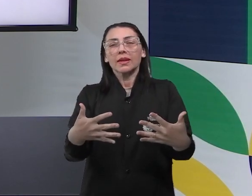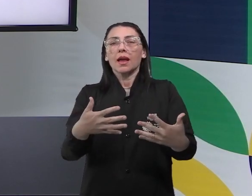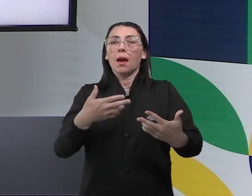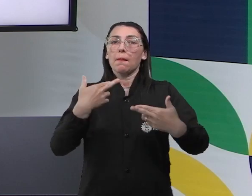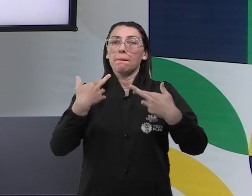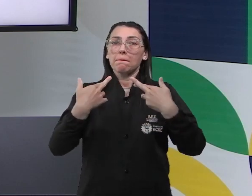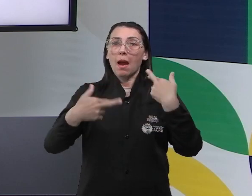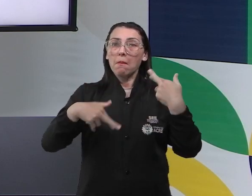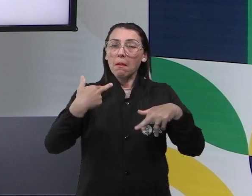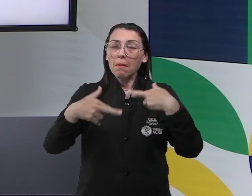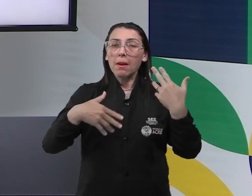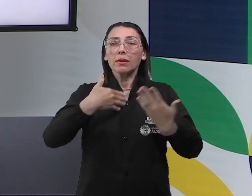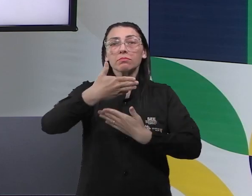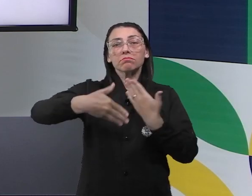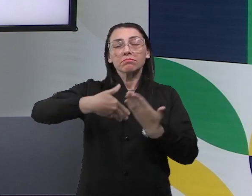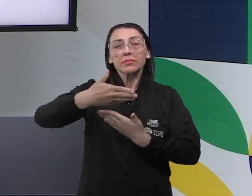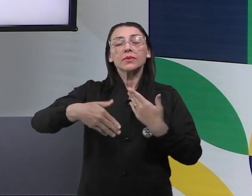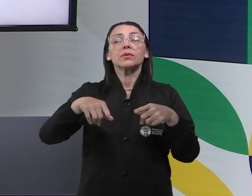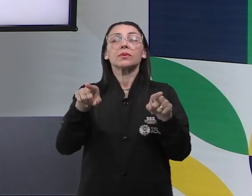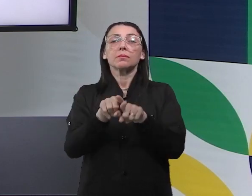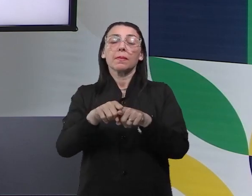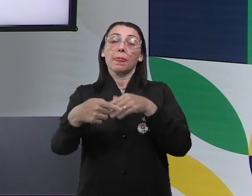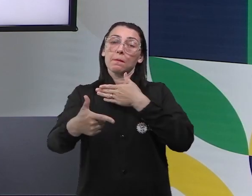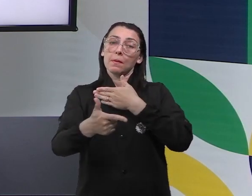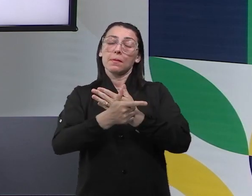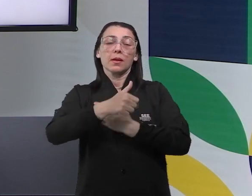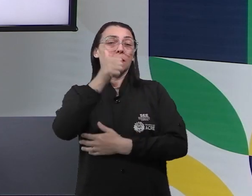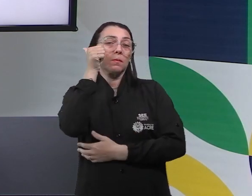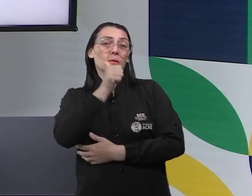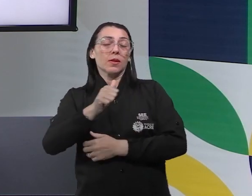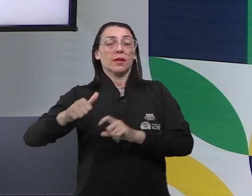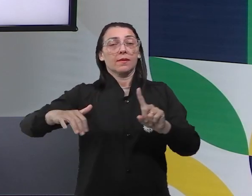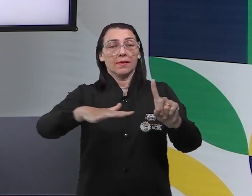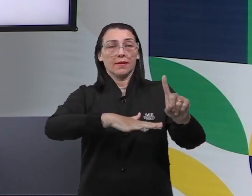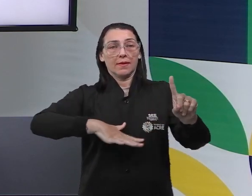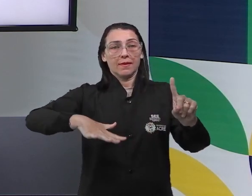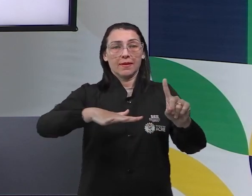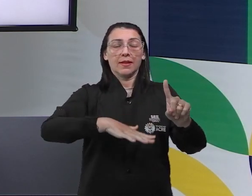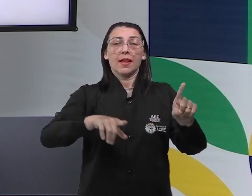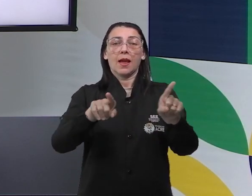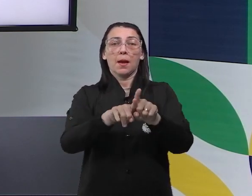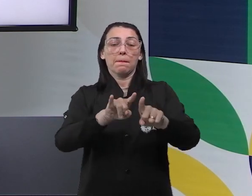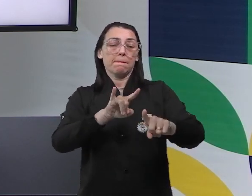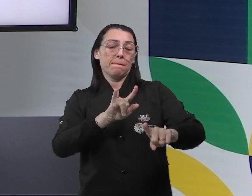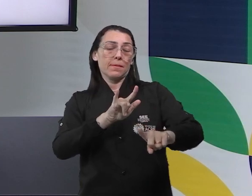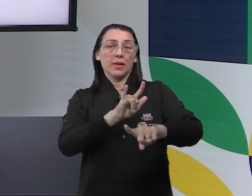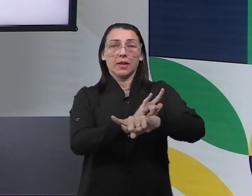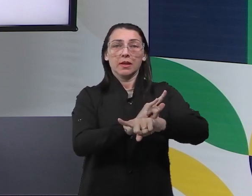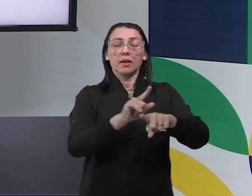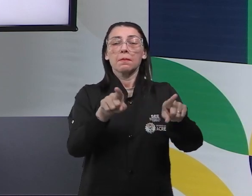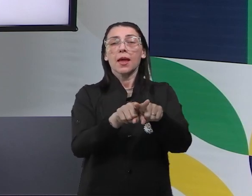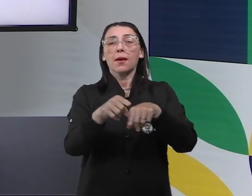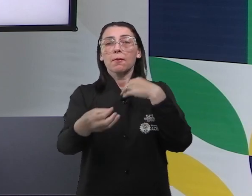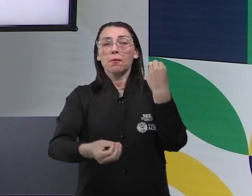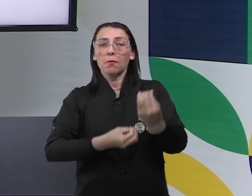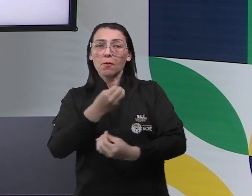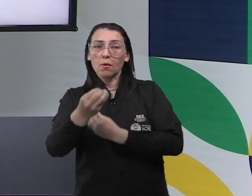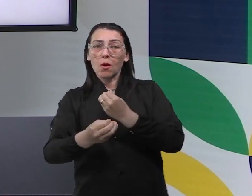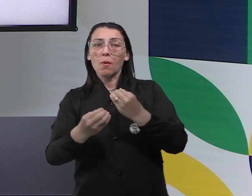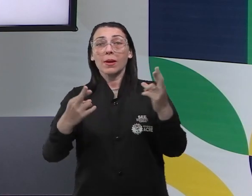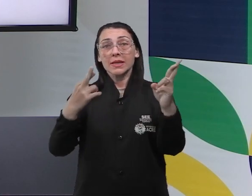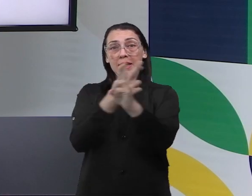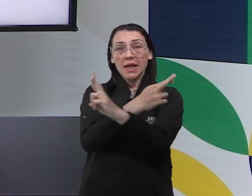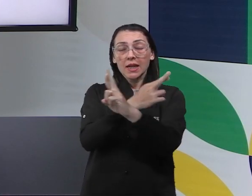discussão, inclusive sobre o papel da mulher na sociedade, como se via a questão da traição, como se davam as